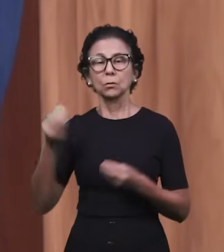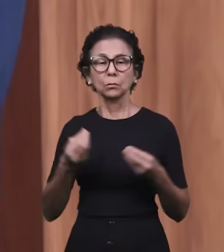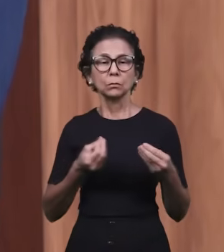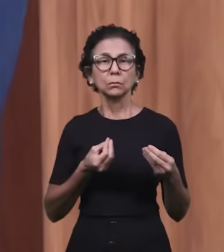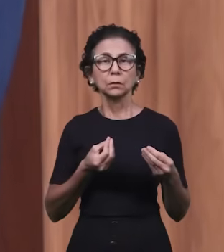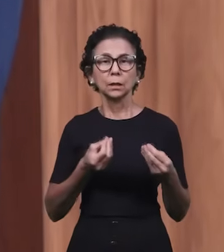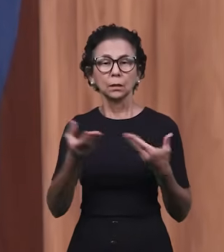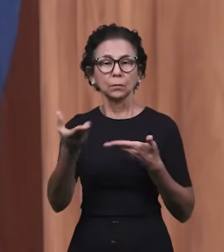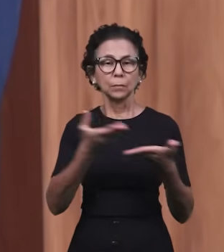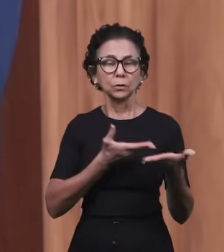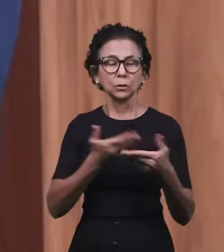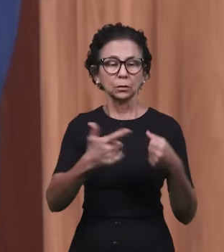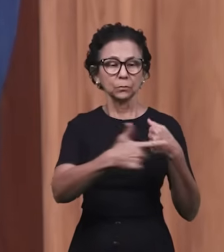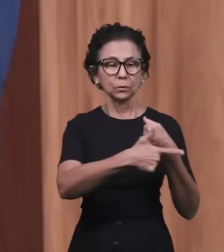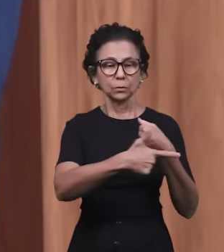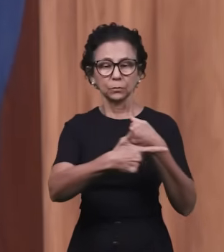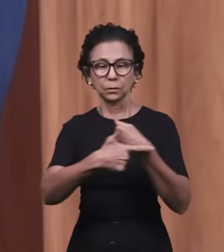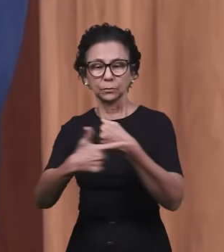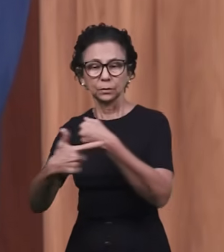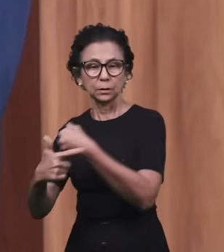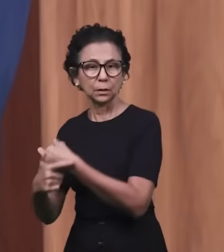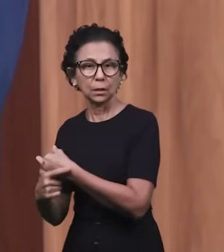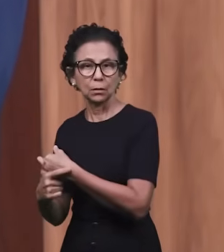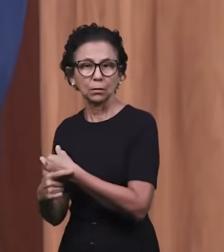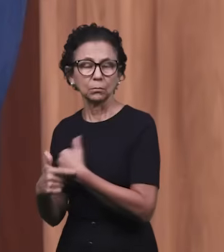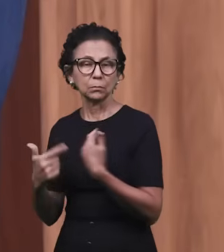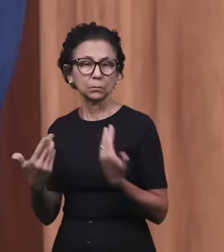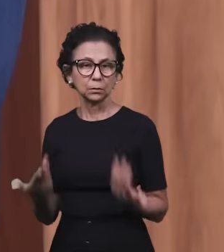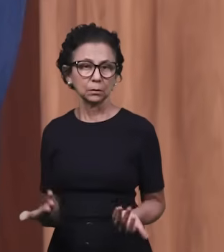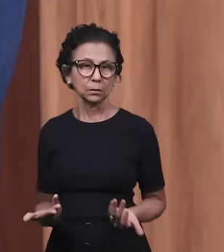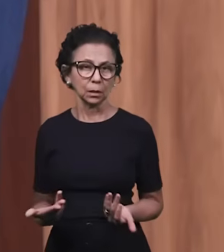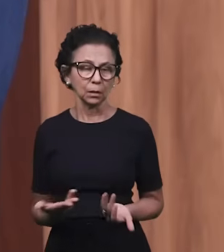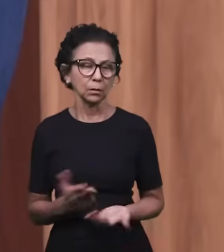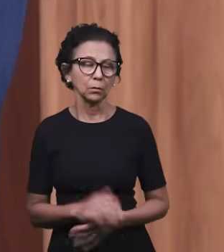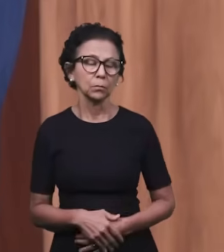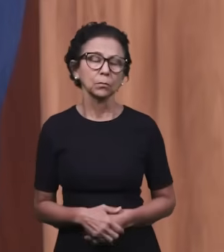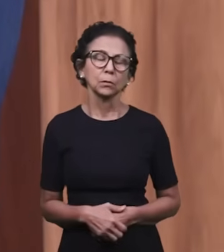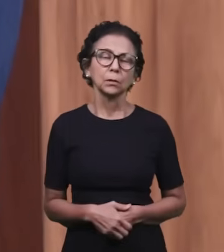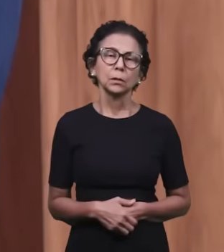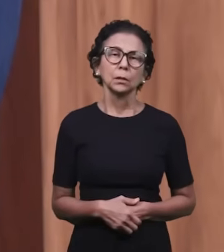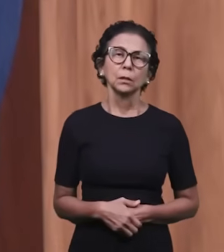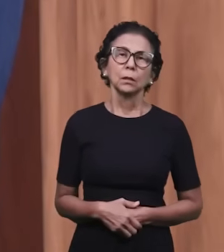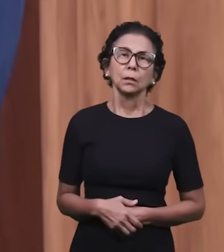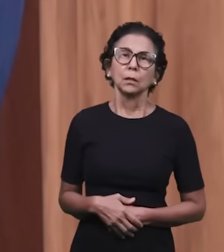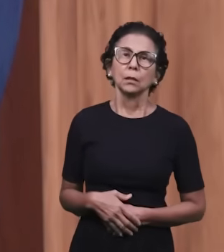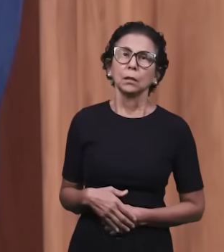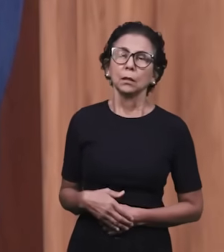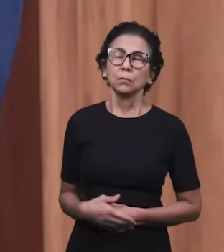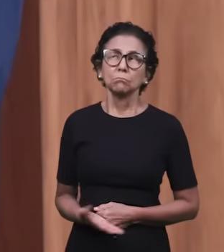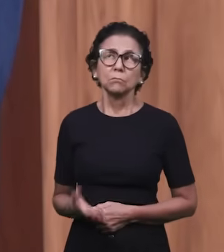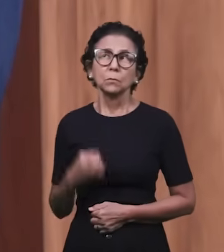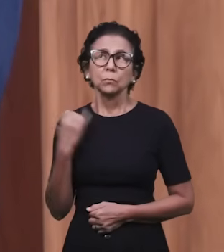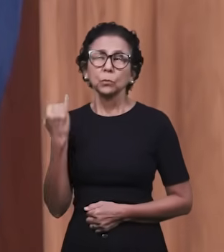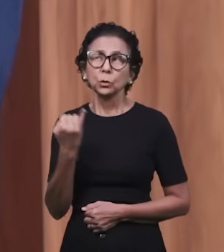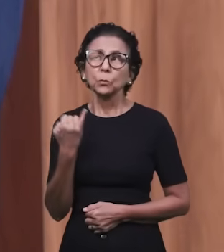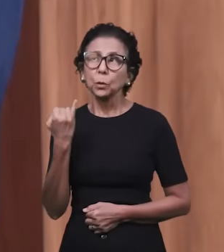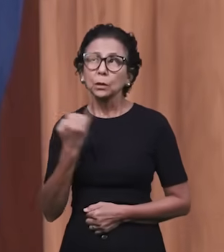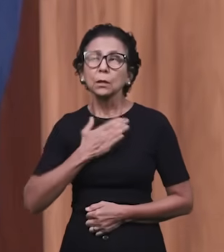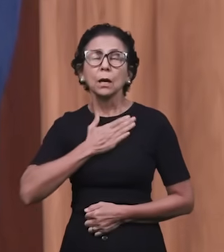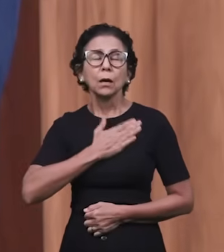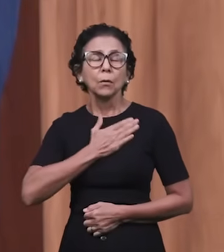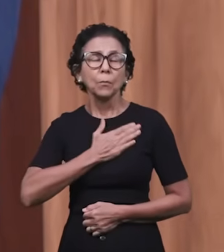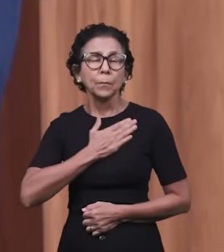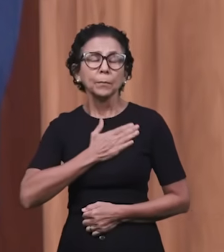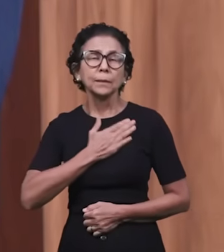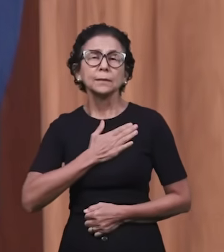muito gratificante saber que estou exercendo uma função que está na palavra de Deus e que eu fui escolhido de Deus para exercer